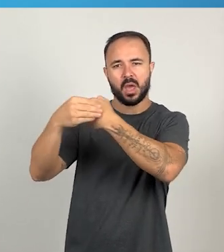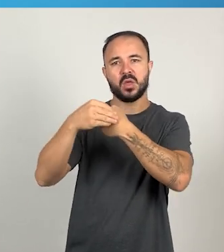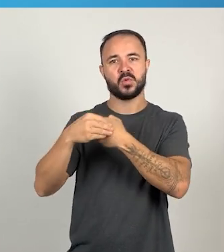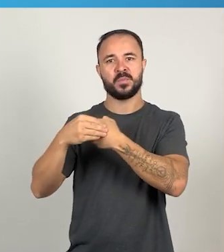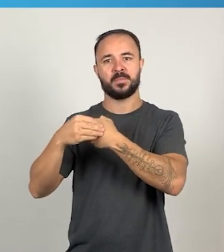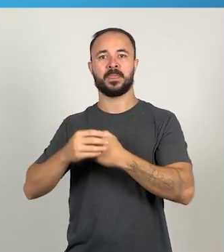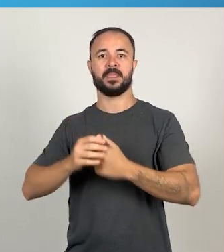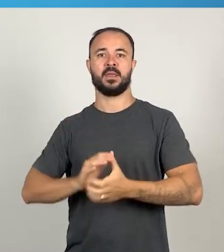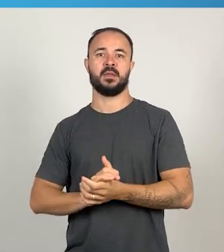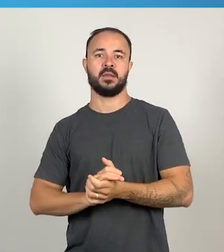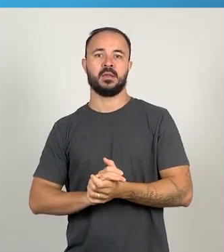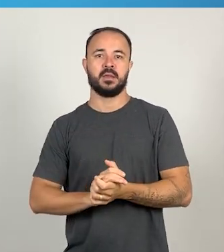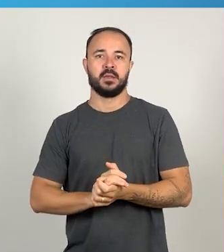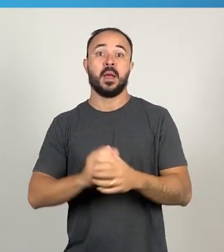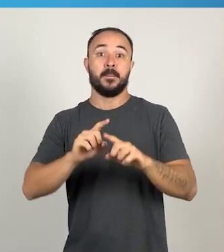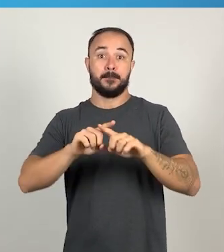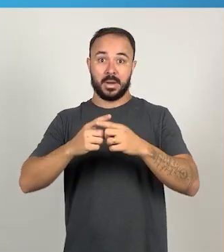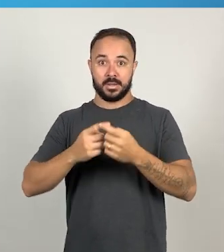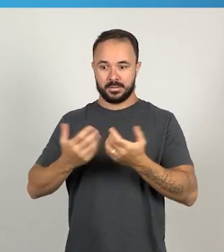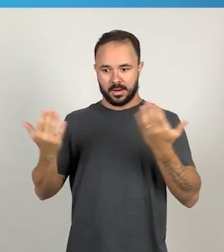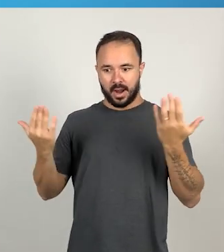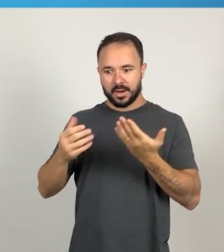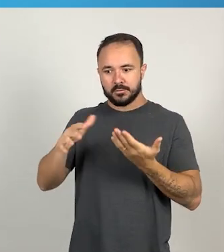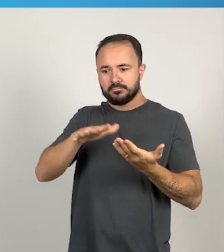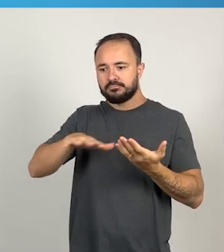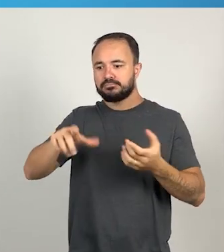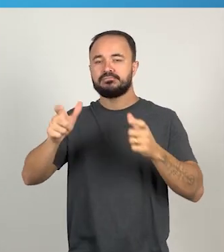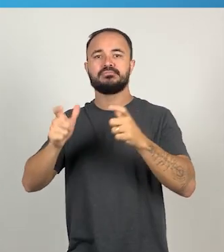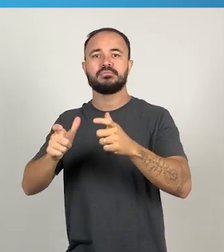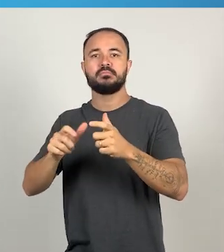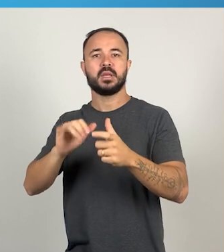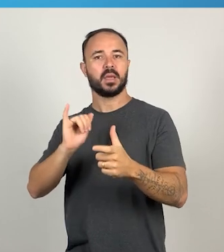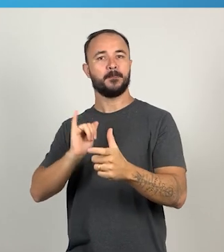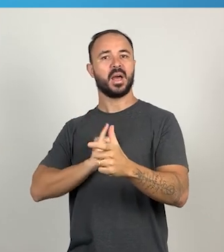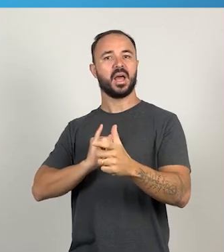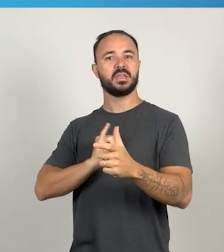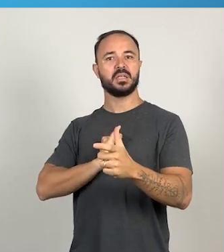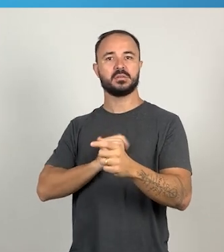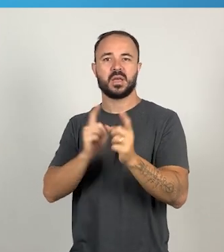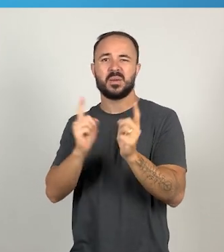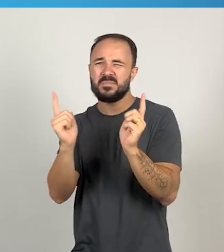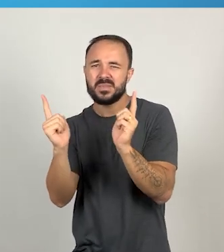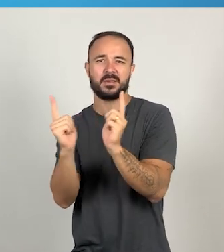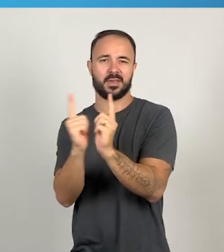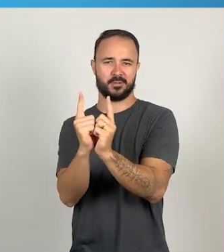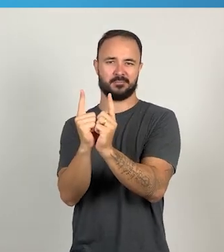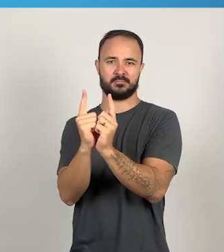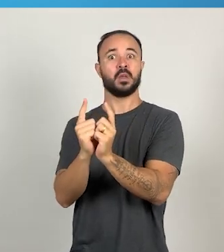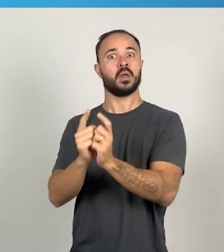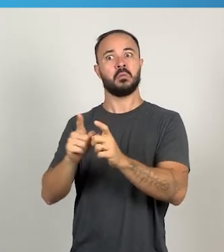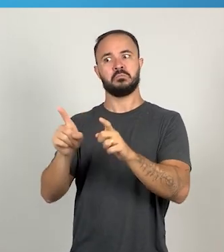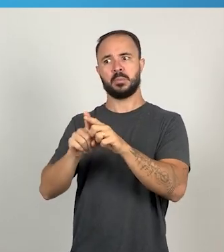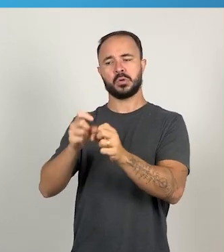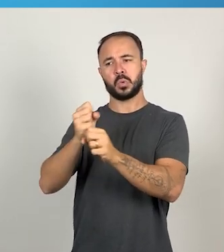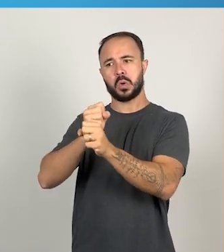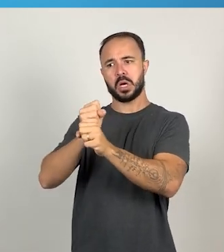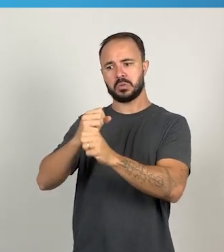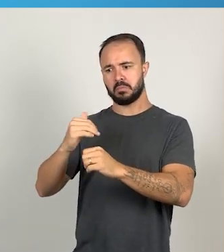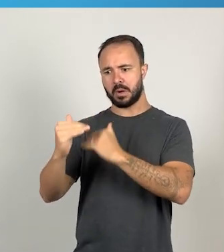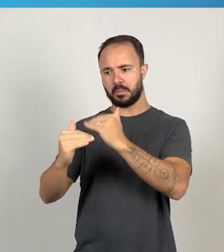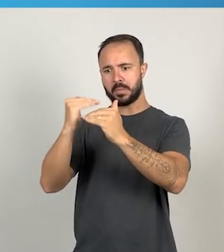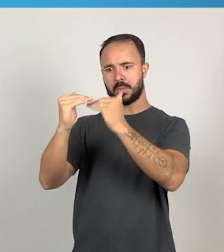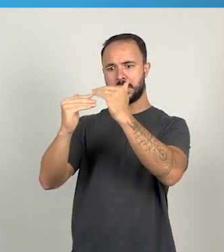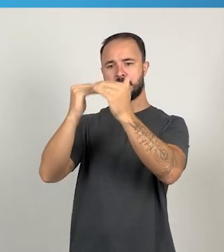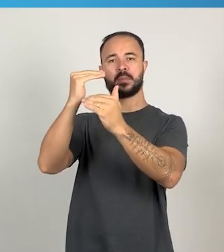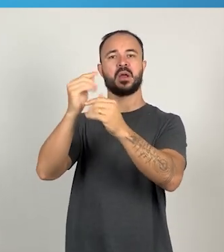a vila que atualmente é Imperatriz, ela prosperou mais porque a gente foi tendo aqui, pessoal, muitas